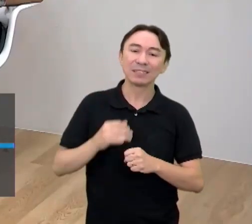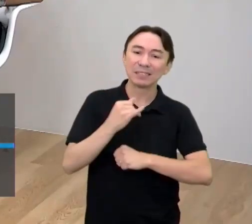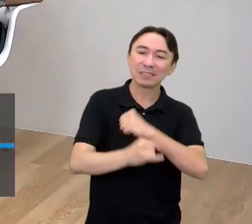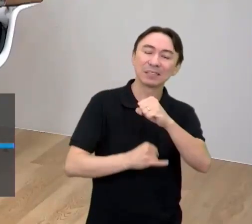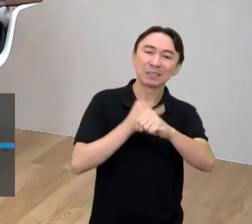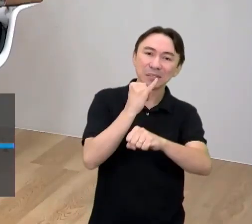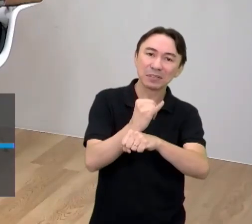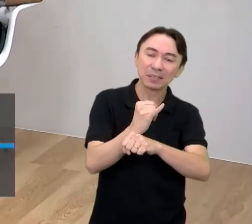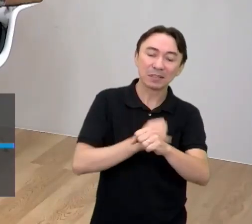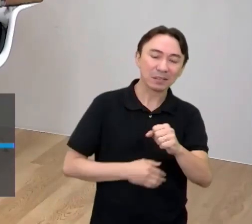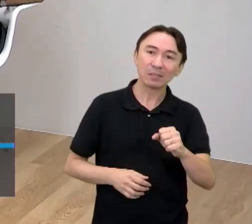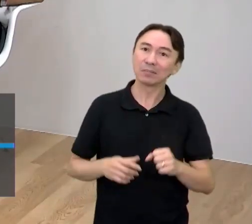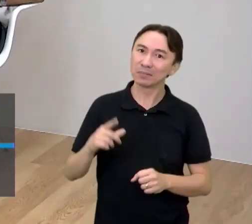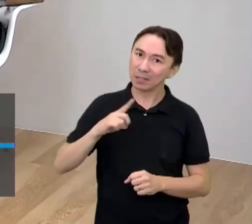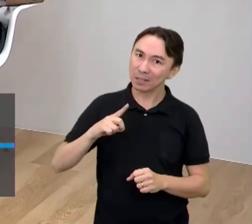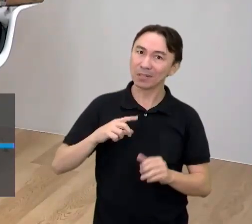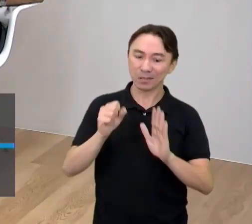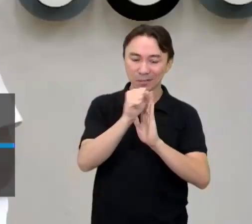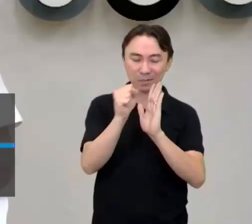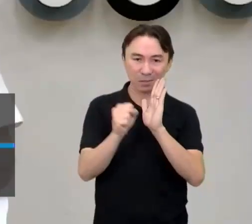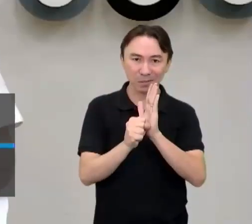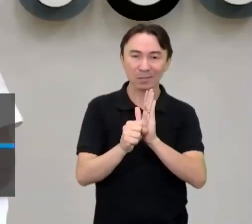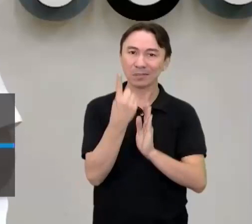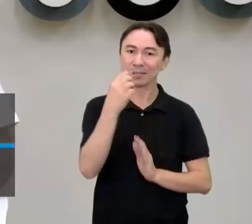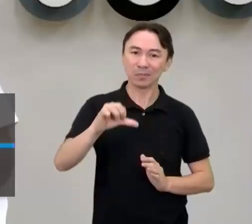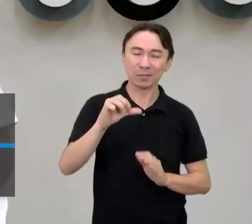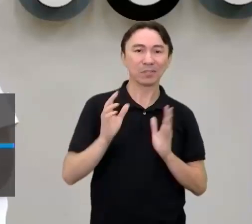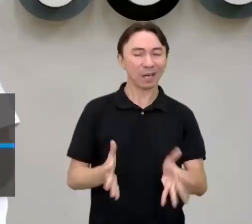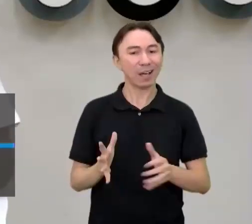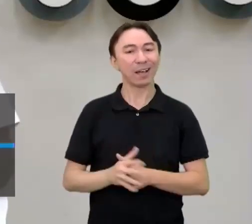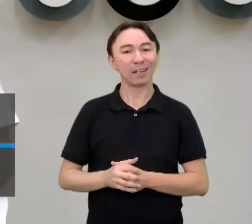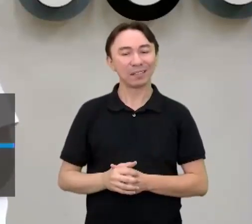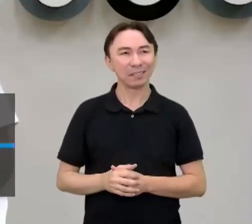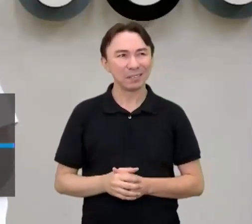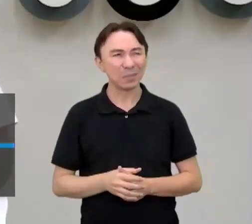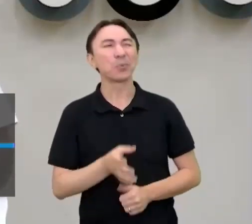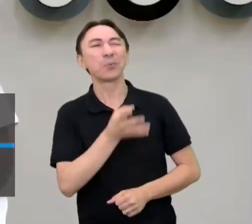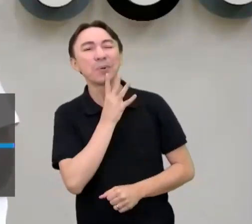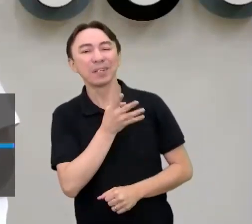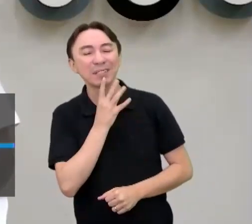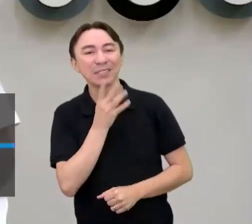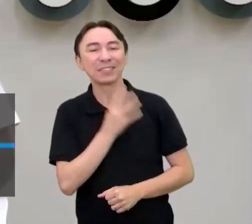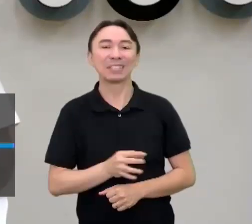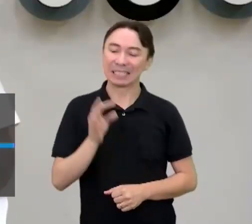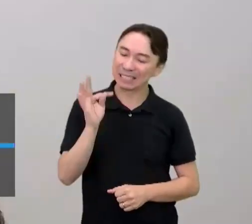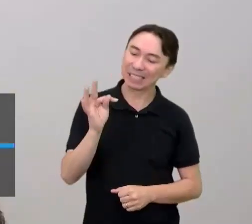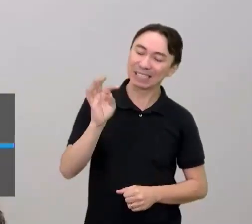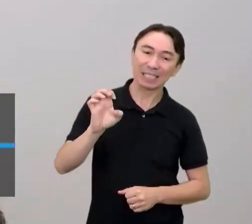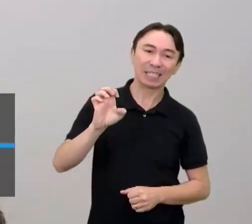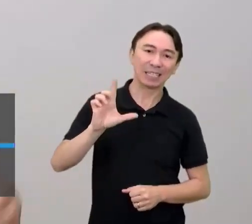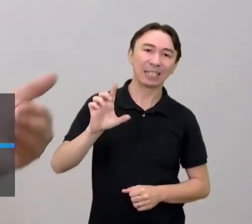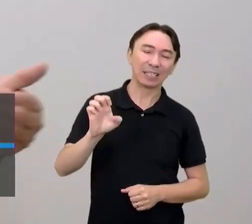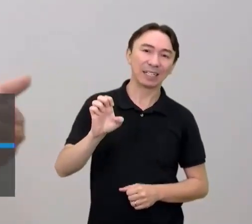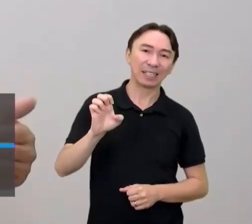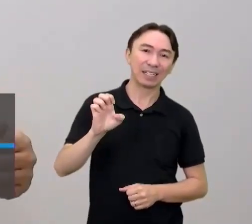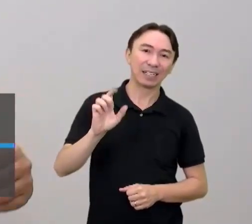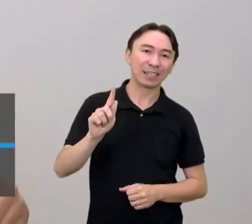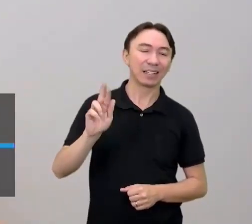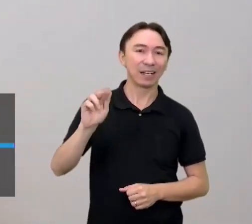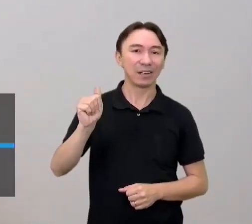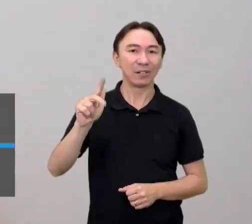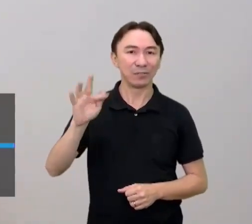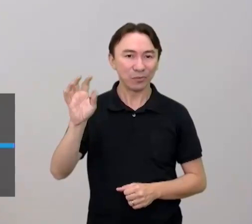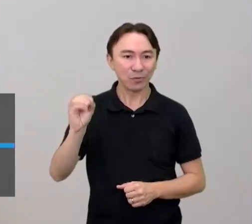época? Ah, é. Já ouviu falar no telégrafo? Sim. O telégrafo, ele possibilitava